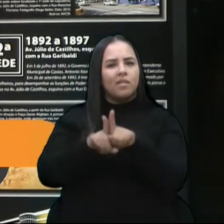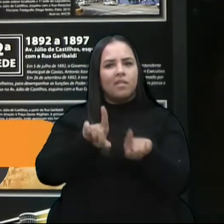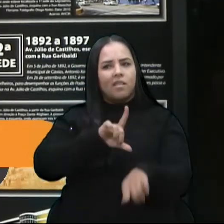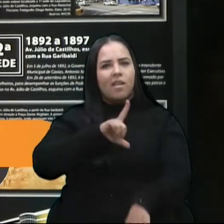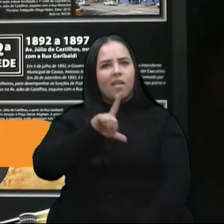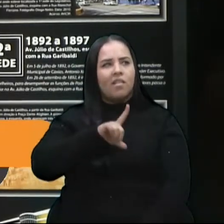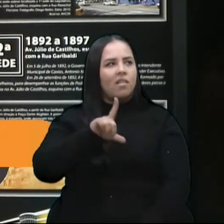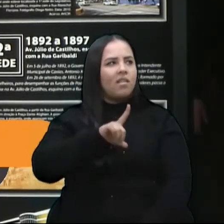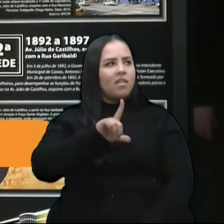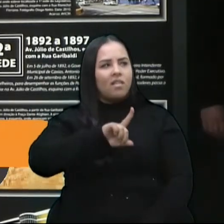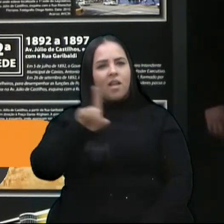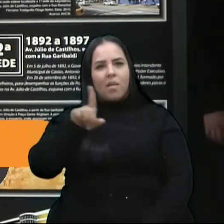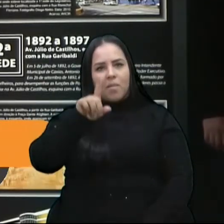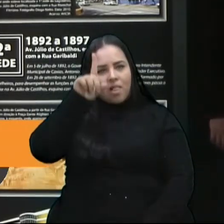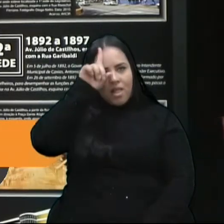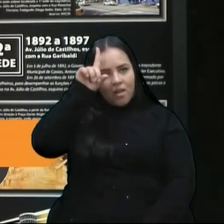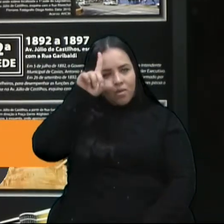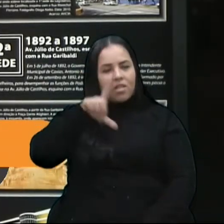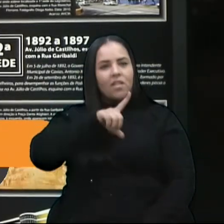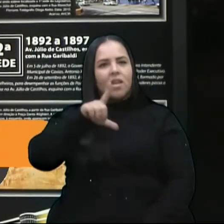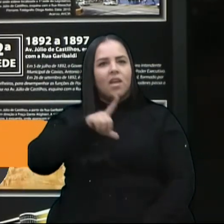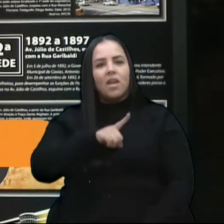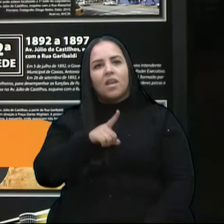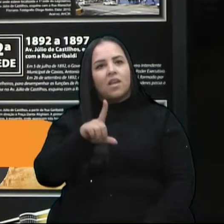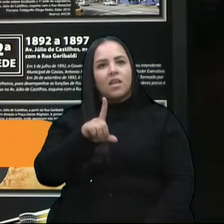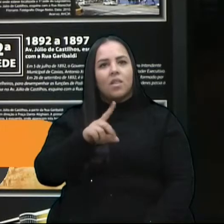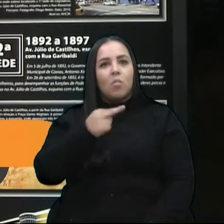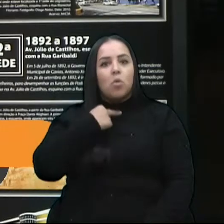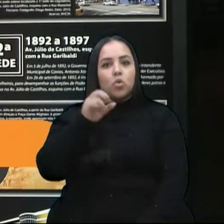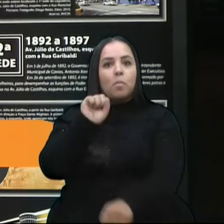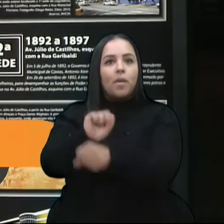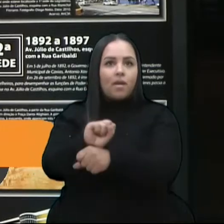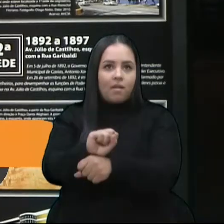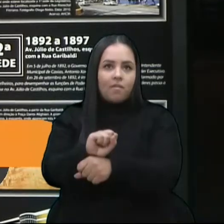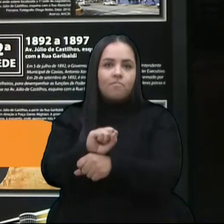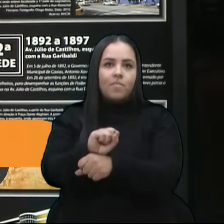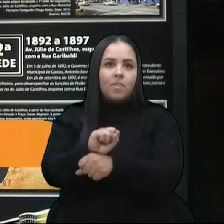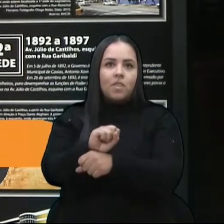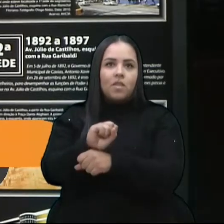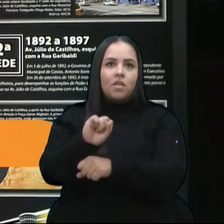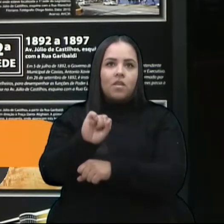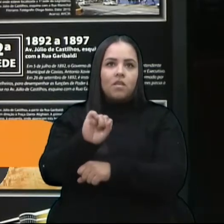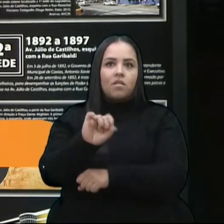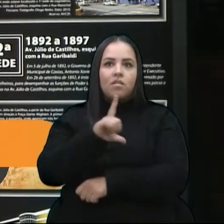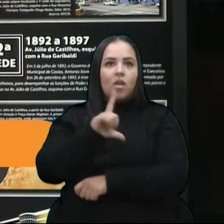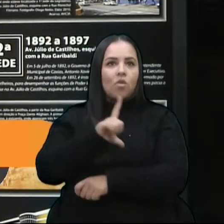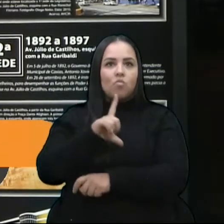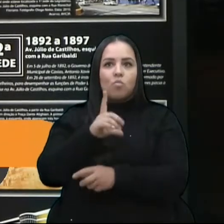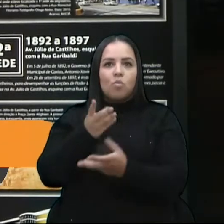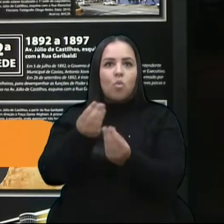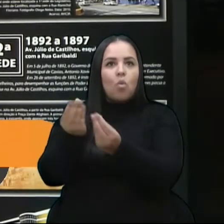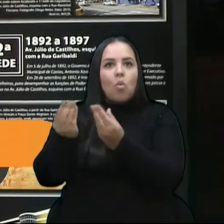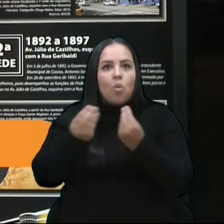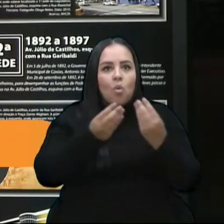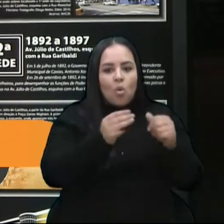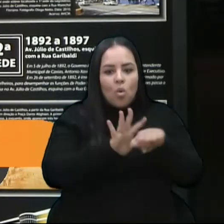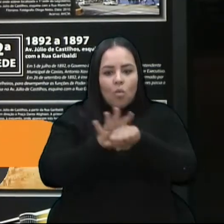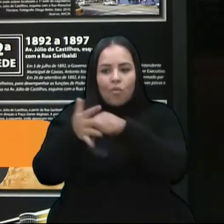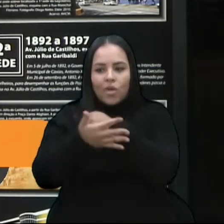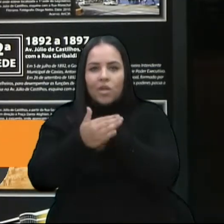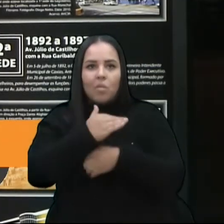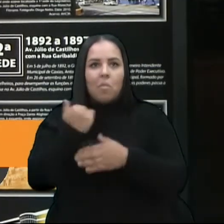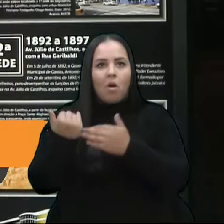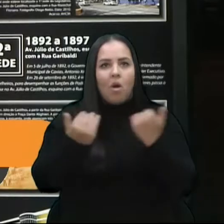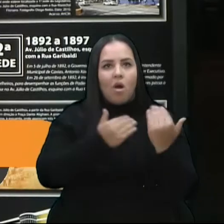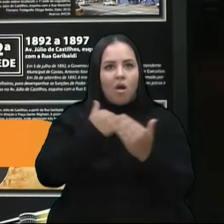fez uma campanha de que a cidade não poderia parar e houve praticamente uma hecatombe de casos, de mortes,